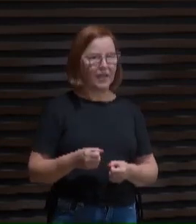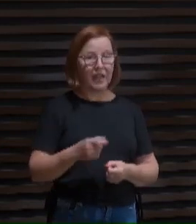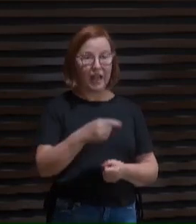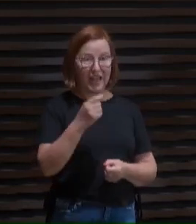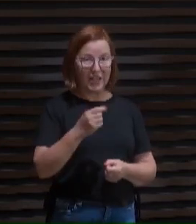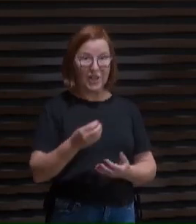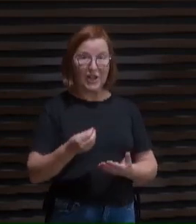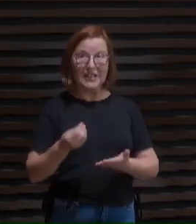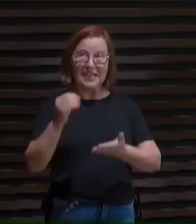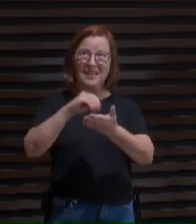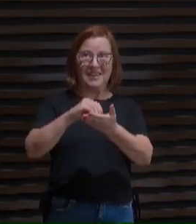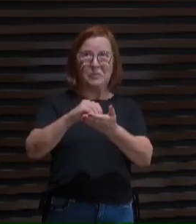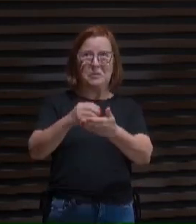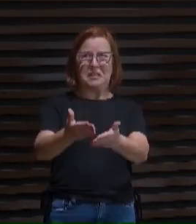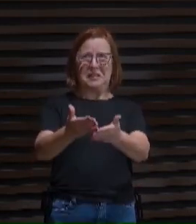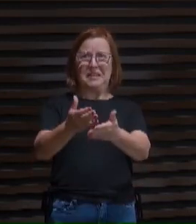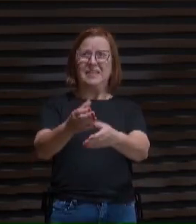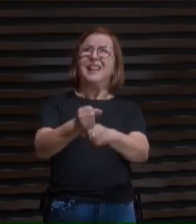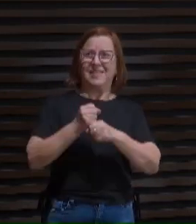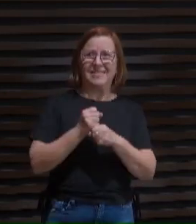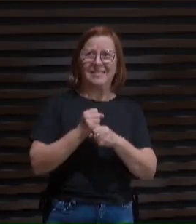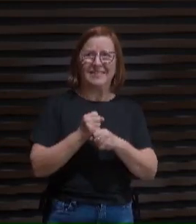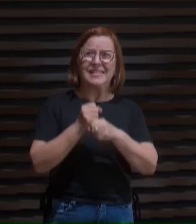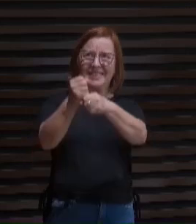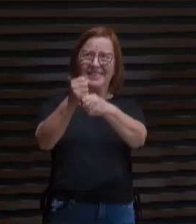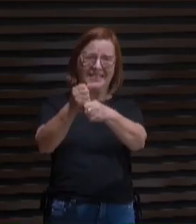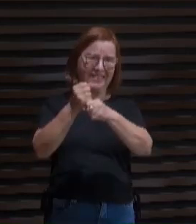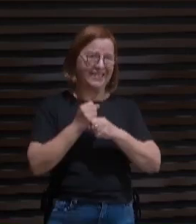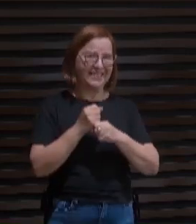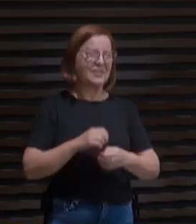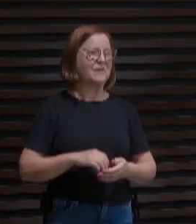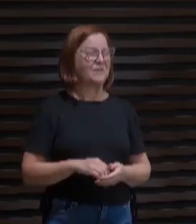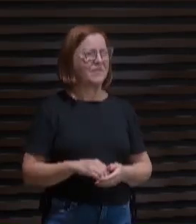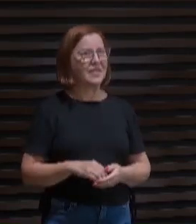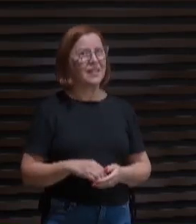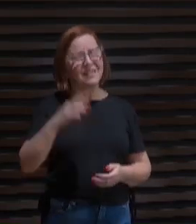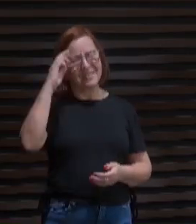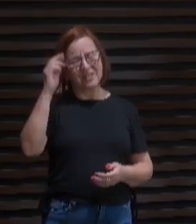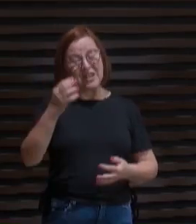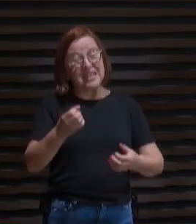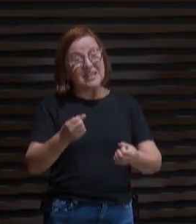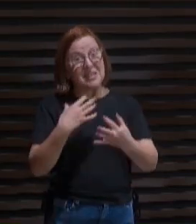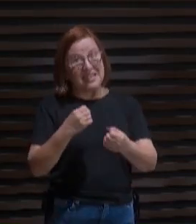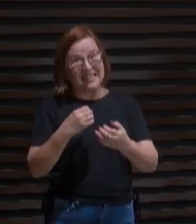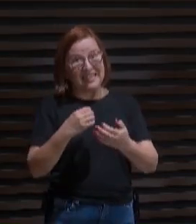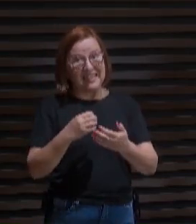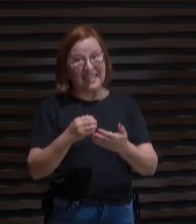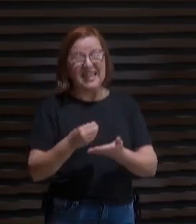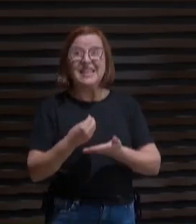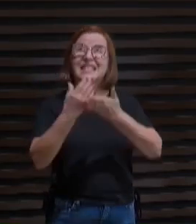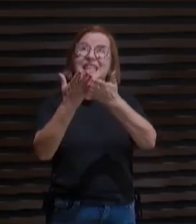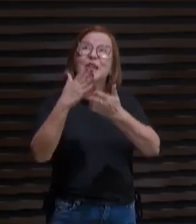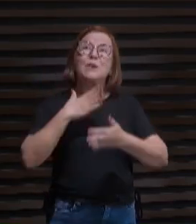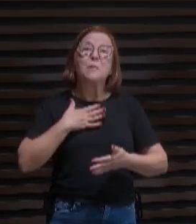volta, entrega e fica. Senhor, me ensina a entregar meu filho a ti. Senhor, me ensina a entregar